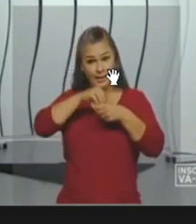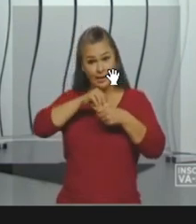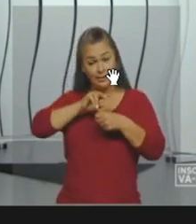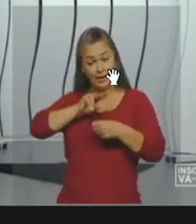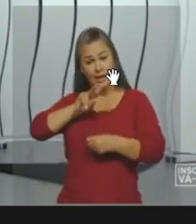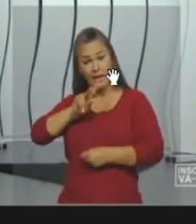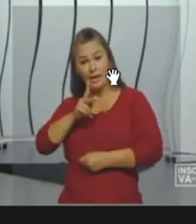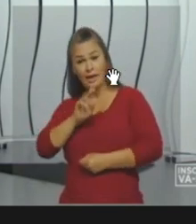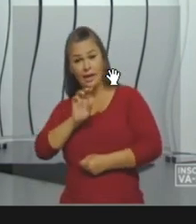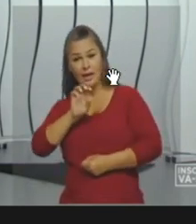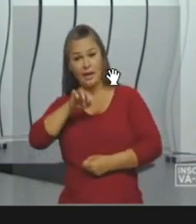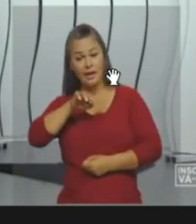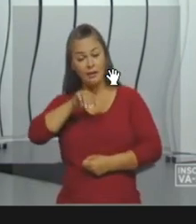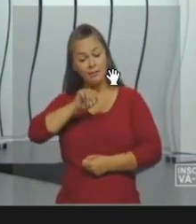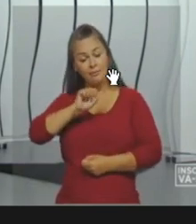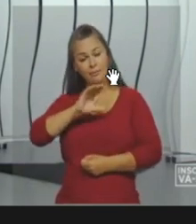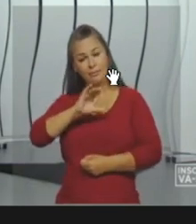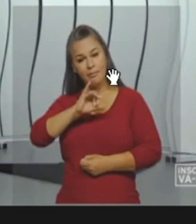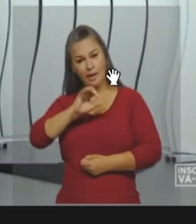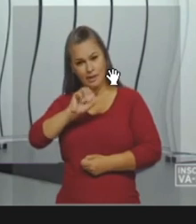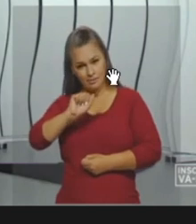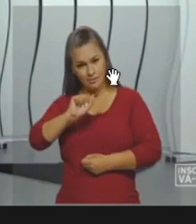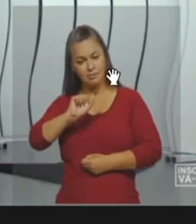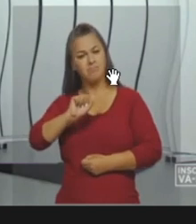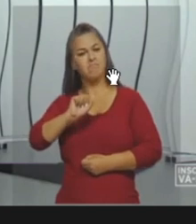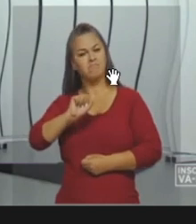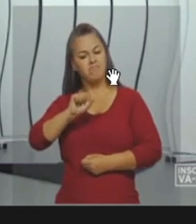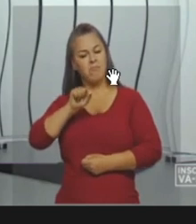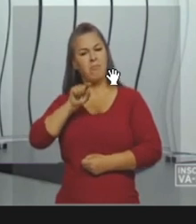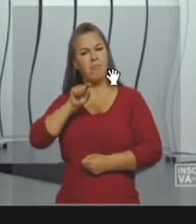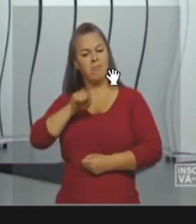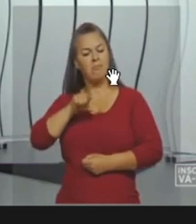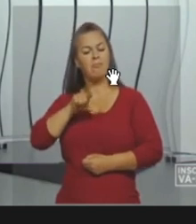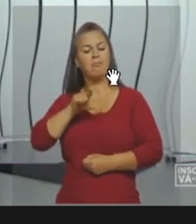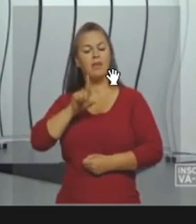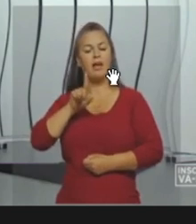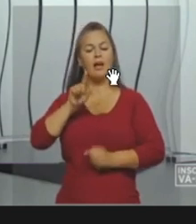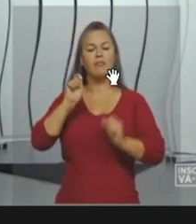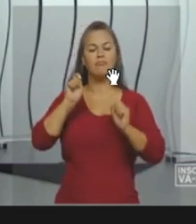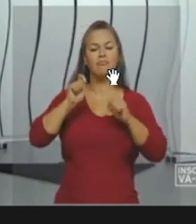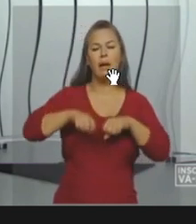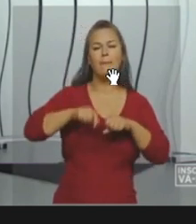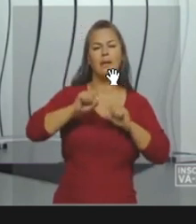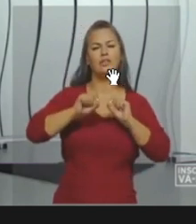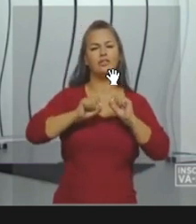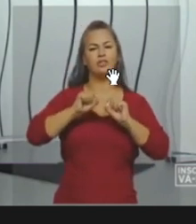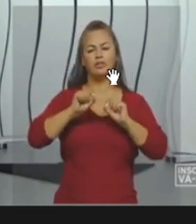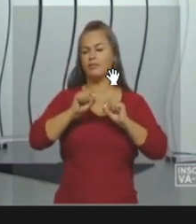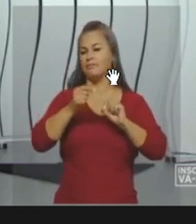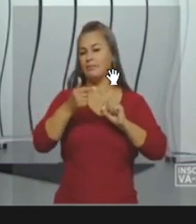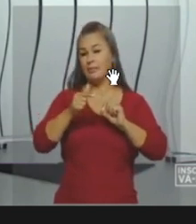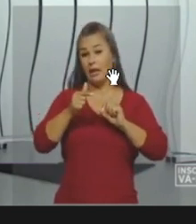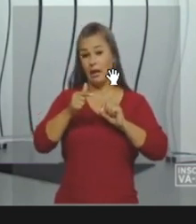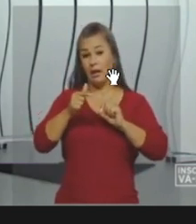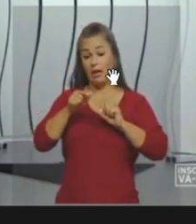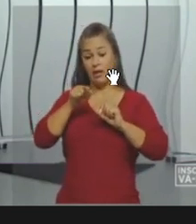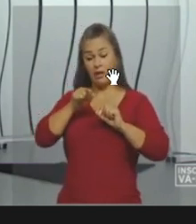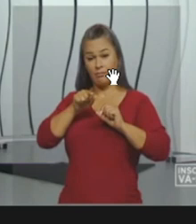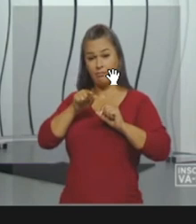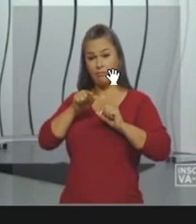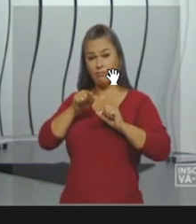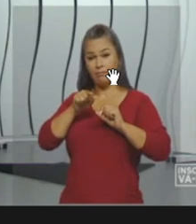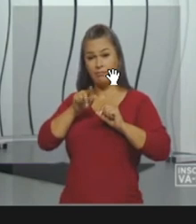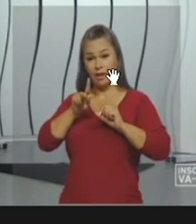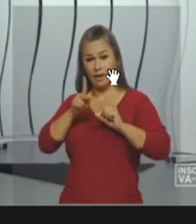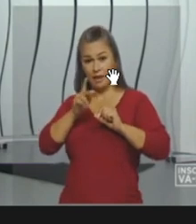do nosso corpo. Então, as hemácias são células que não têm núcleo, e isso é importante porque aí